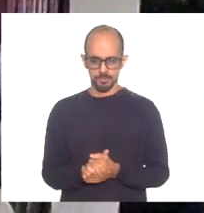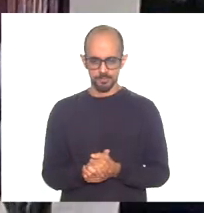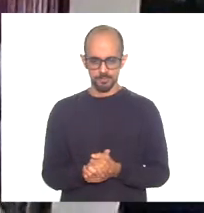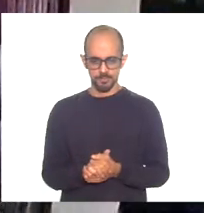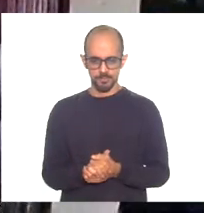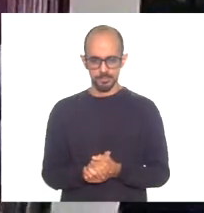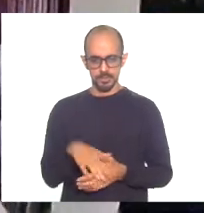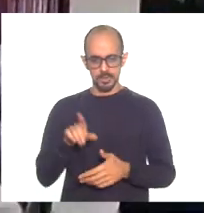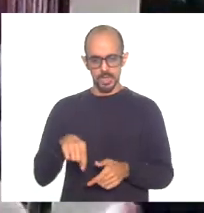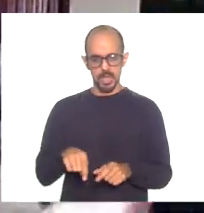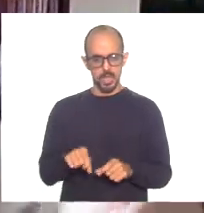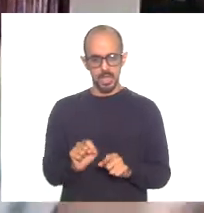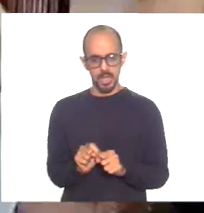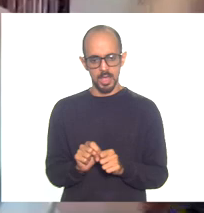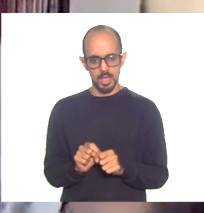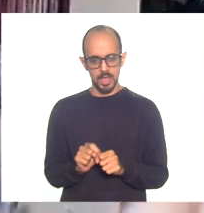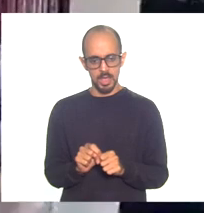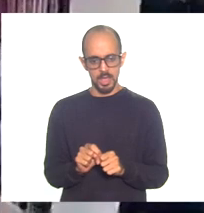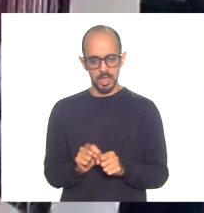eliminar